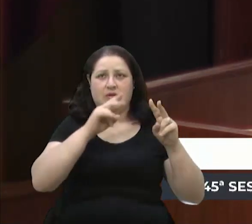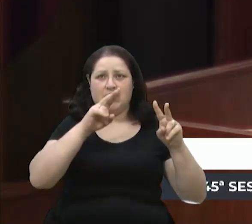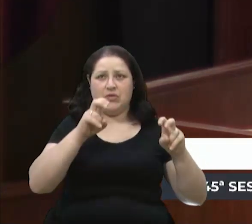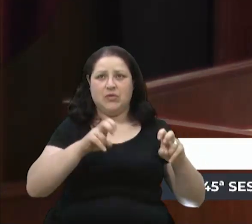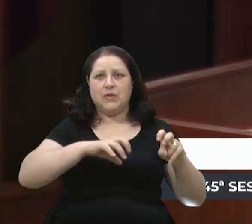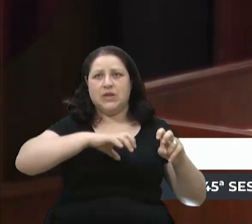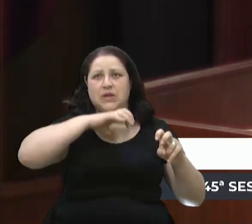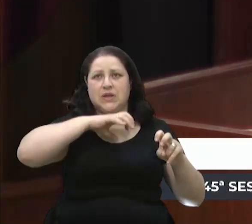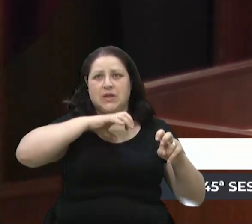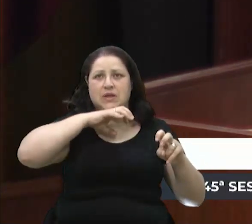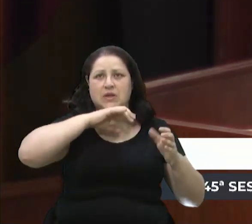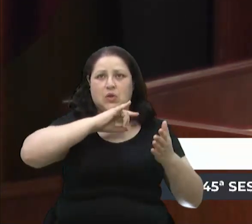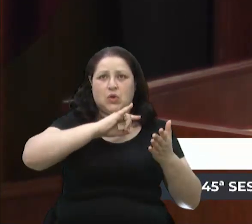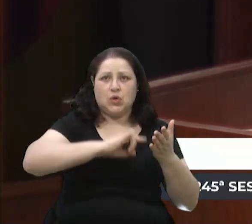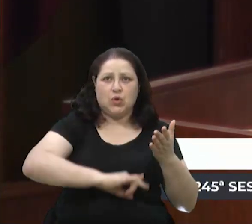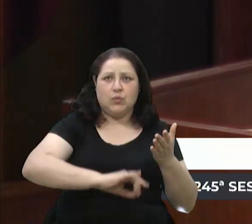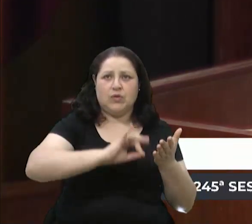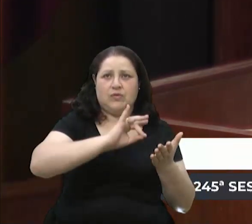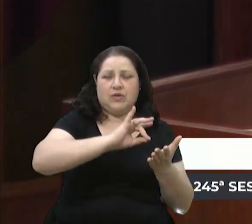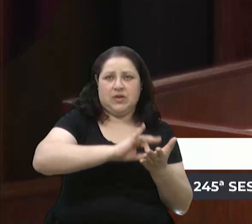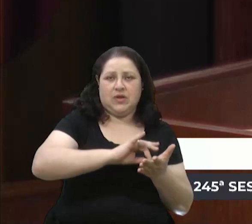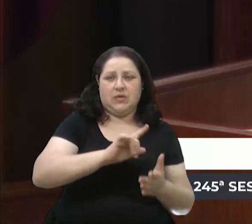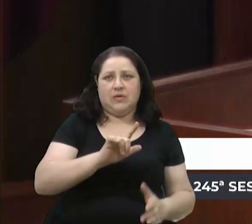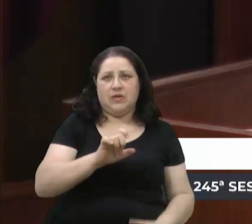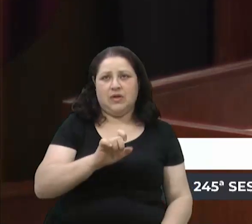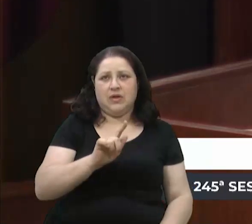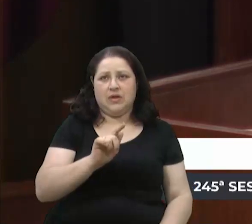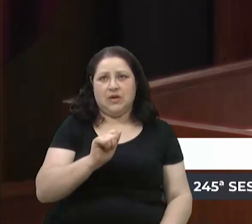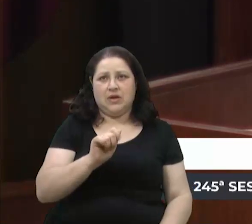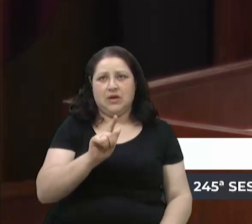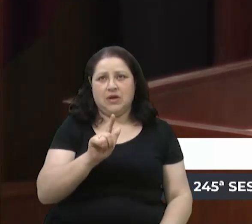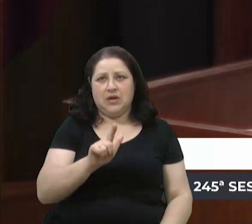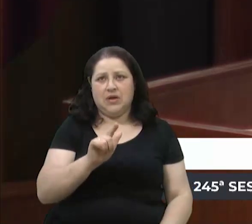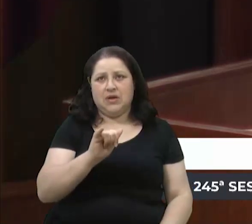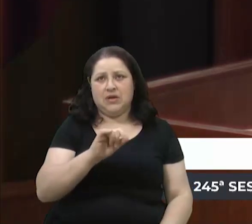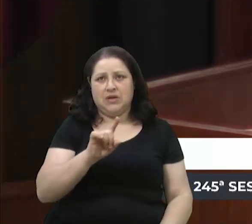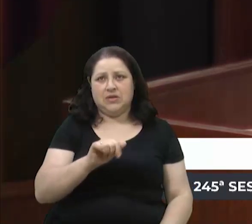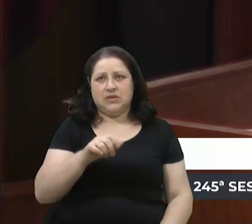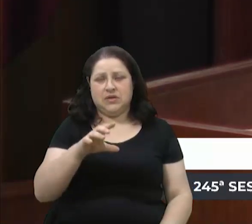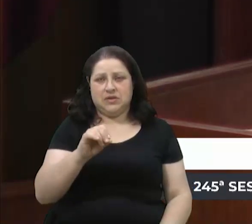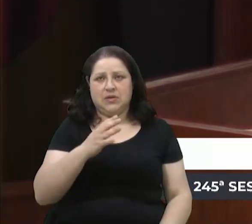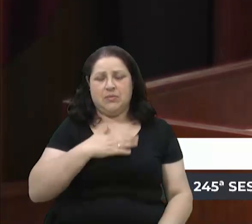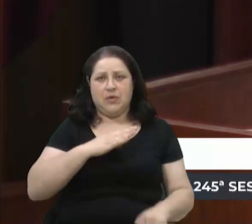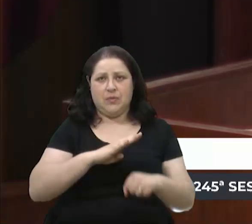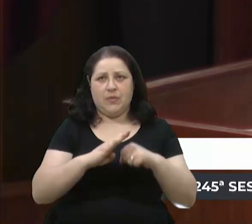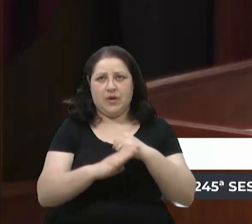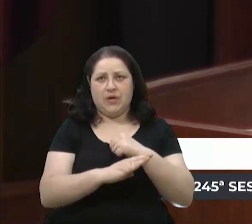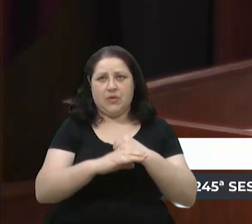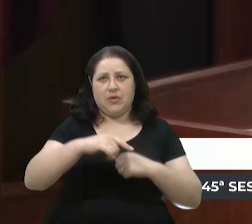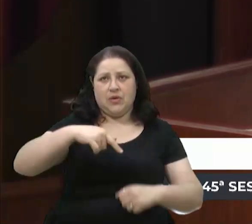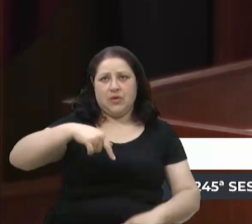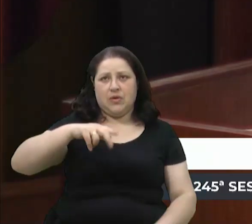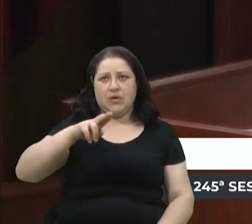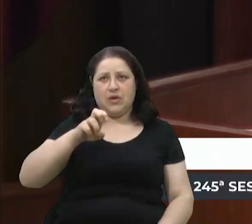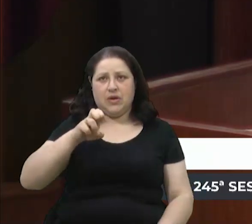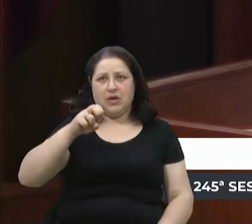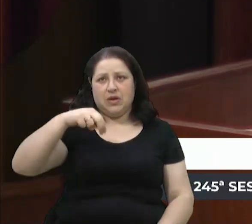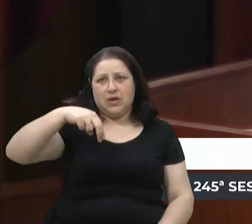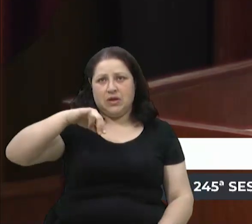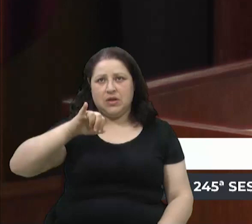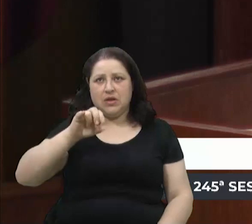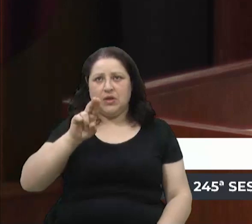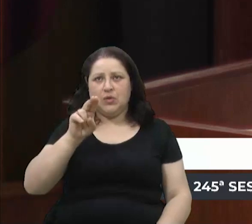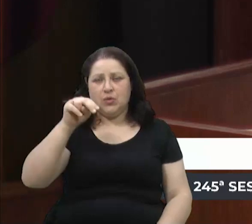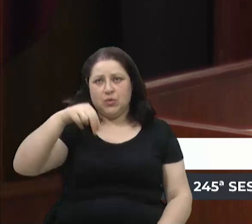dos terrenos do Canyon. Só que teve uma pessoa que falou que vai ser legalizado